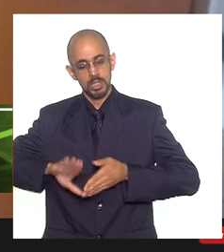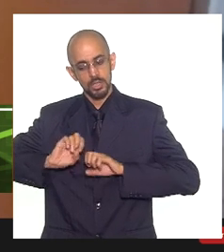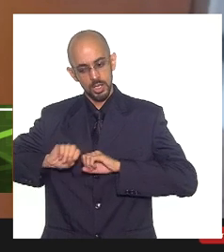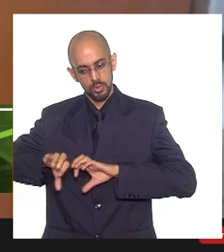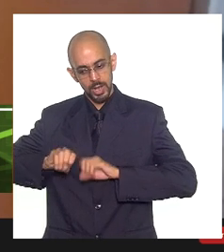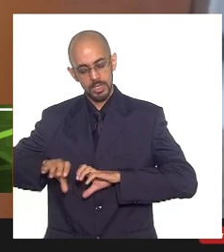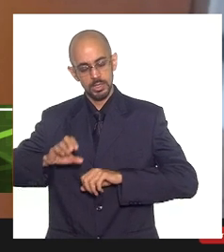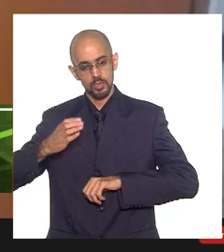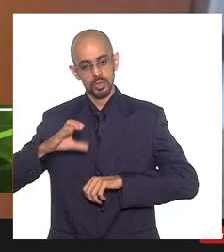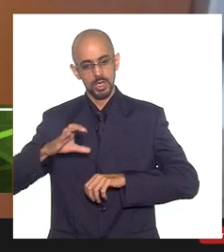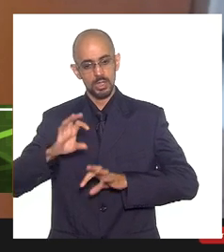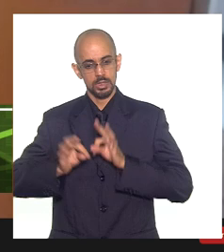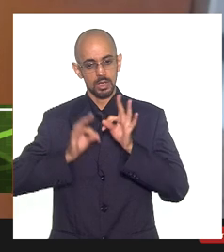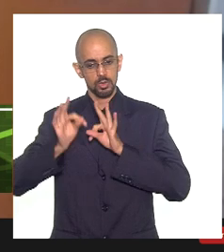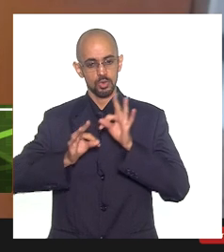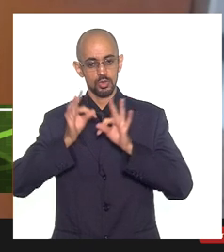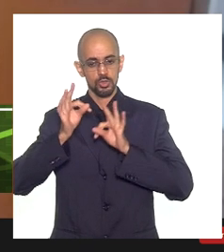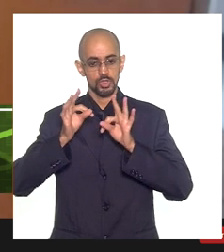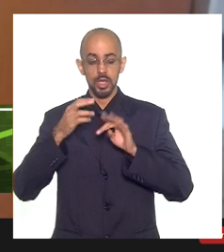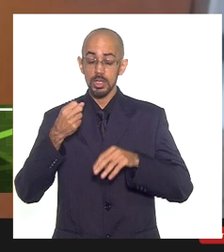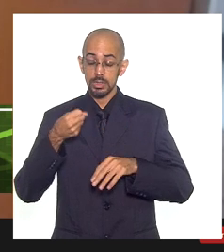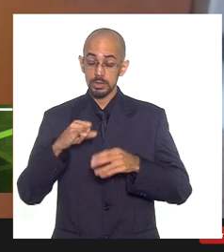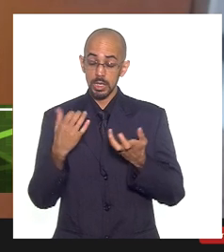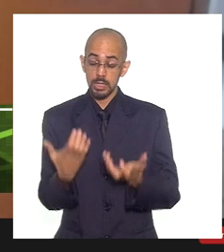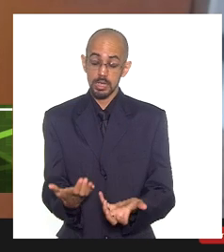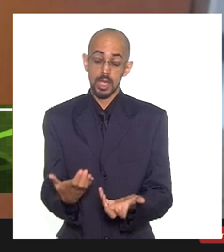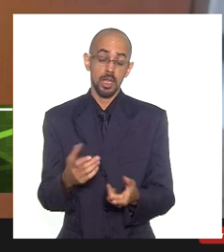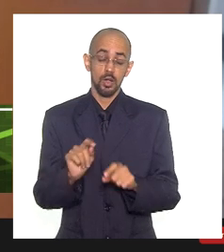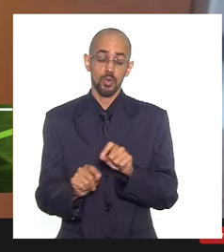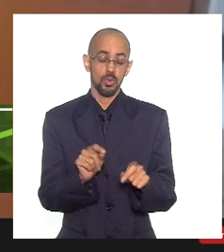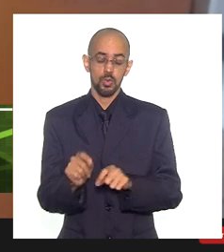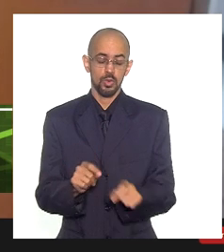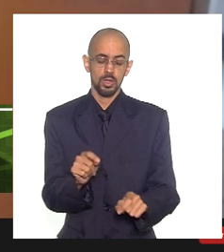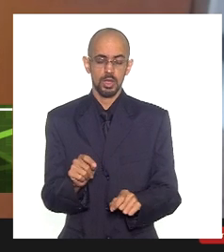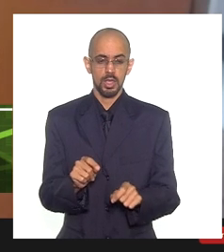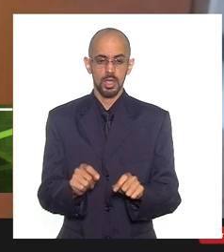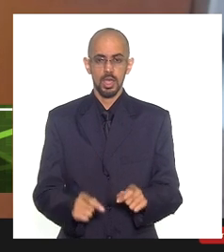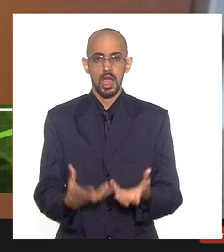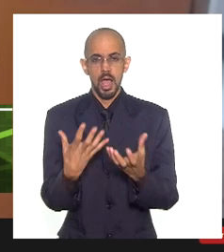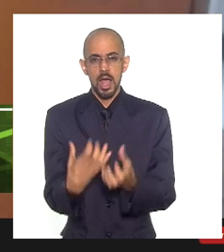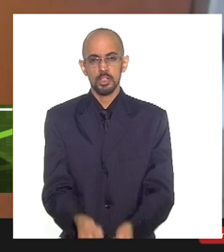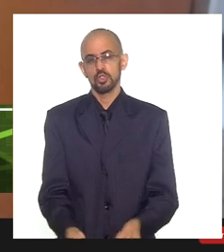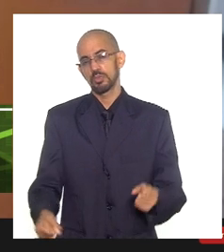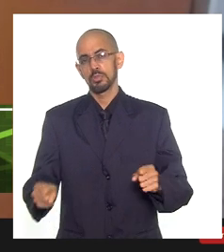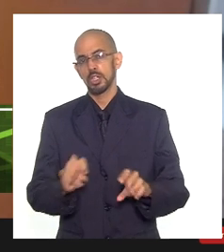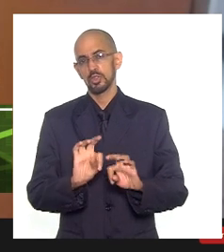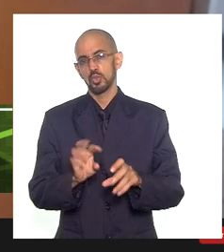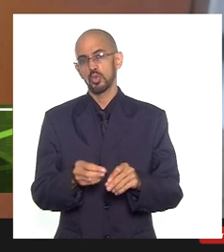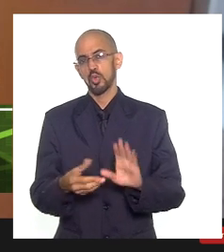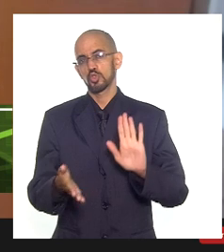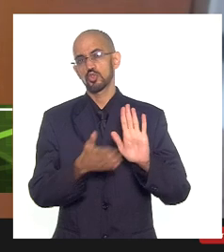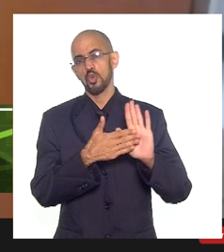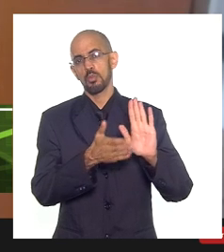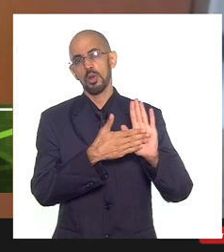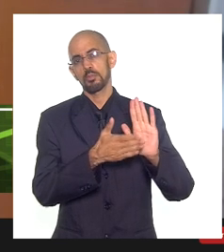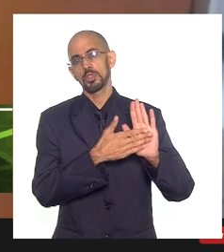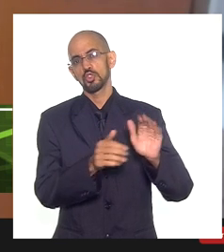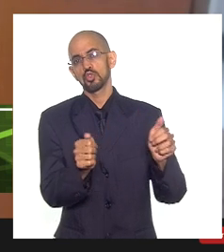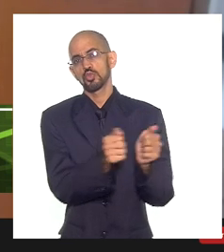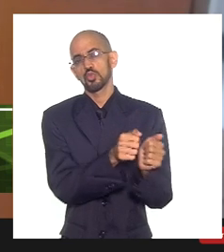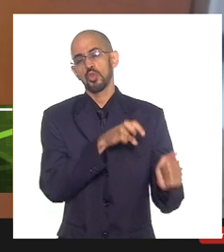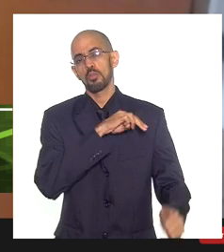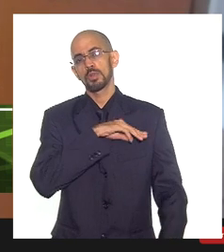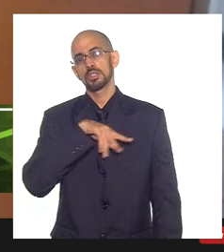ciência tecnologia se quiser cumprir seus compromissos assumidos com o ministério